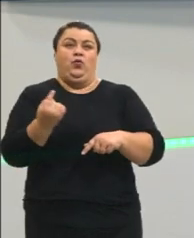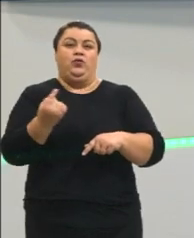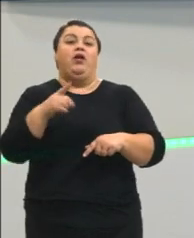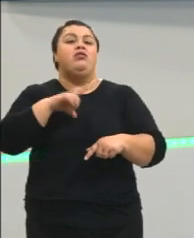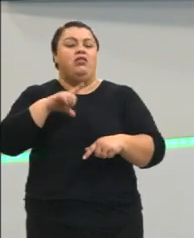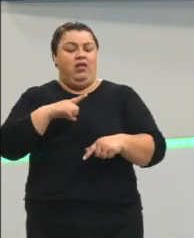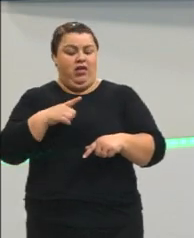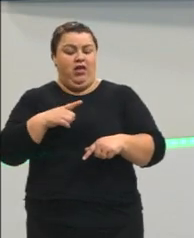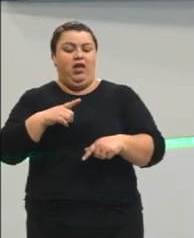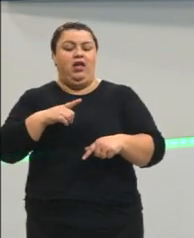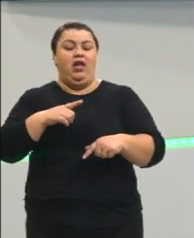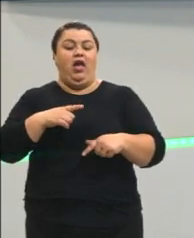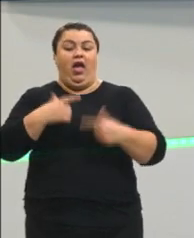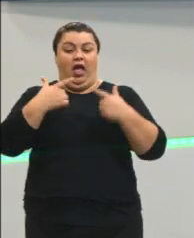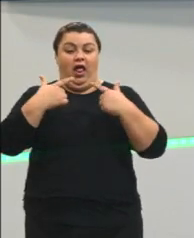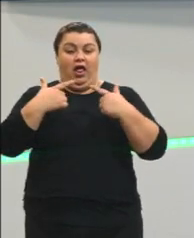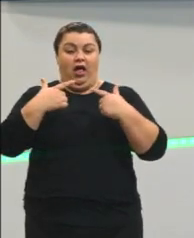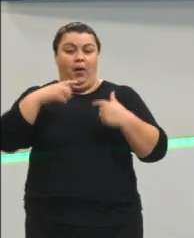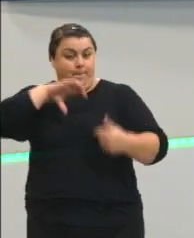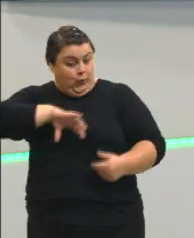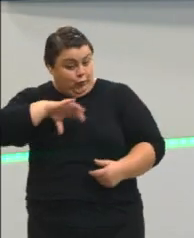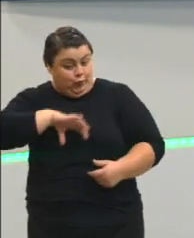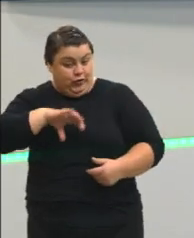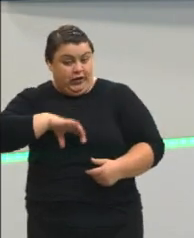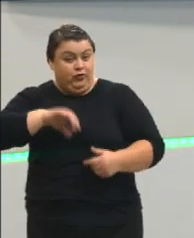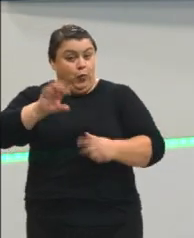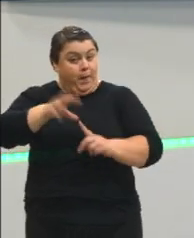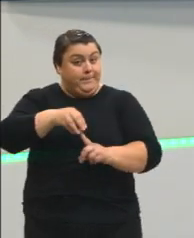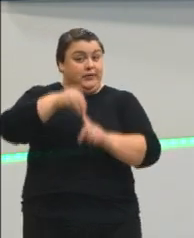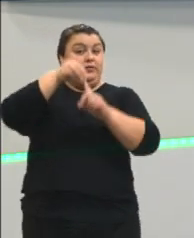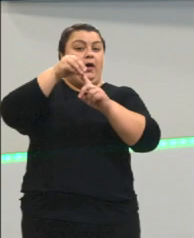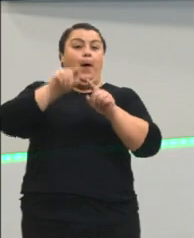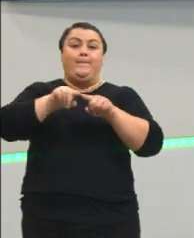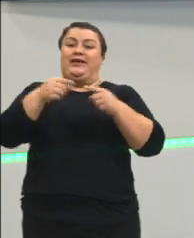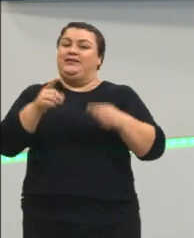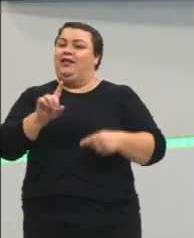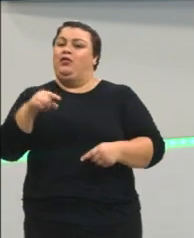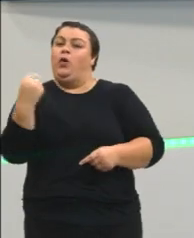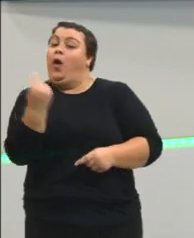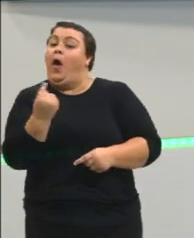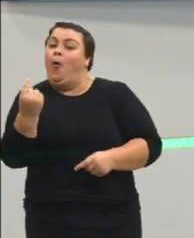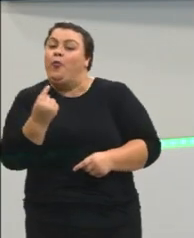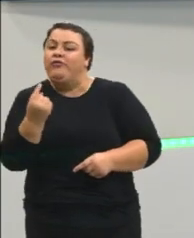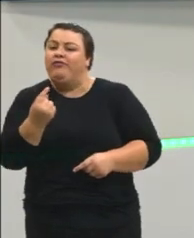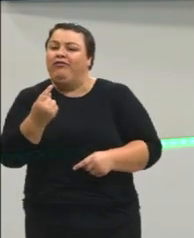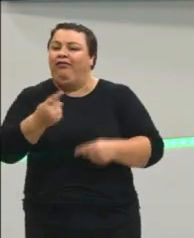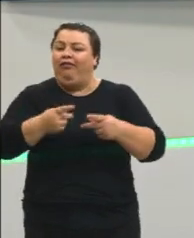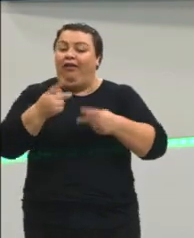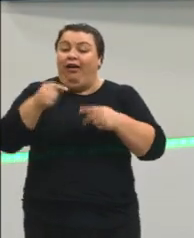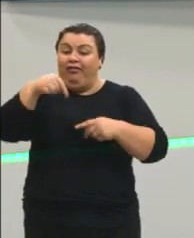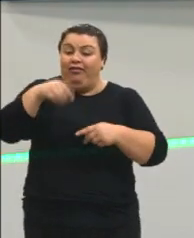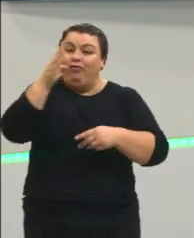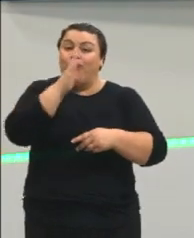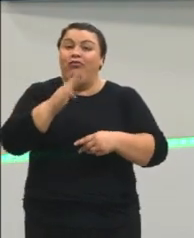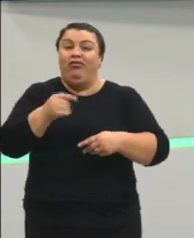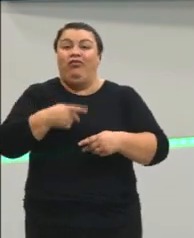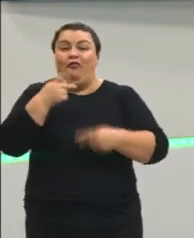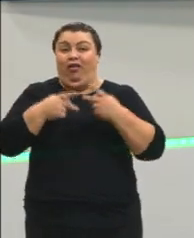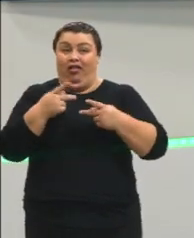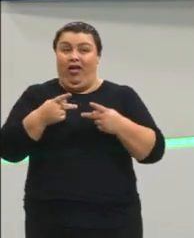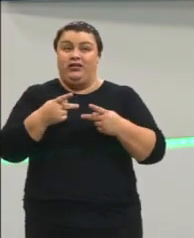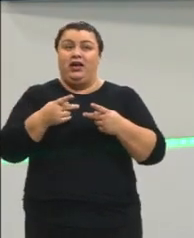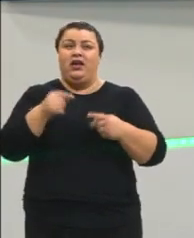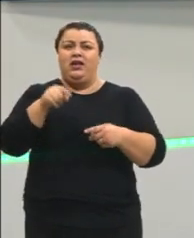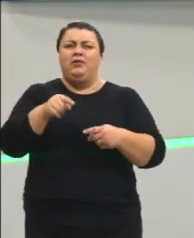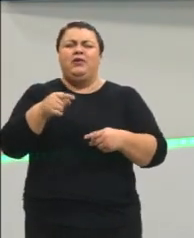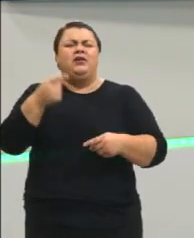gente tem a língua portuguesa como língua materna e principal mas ela não é a única falada aqui Oi e